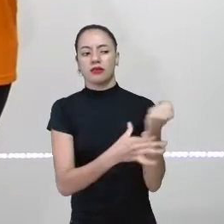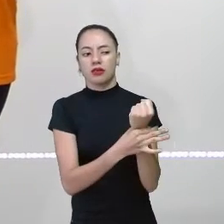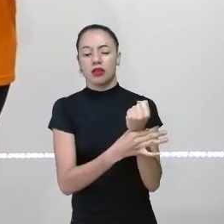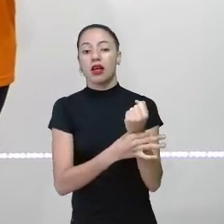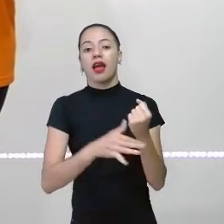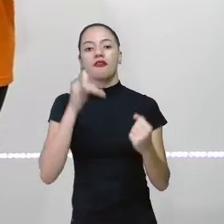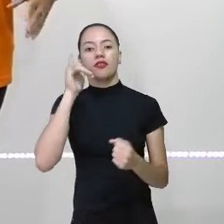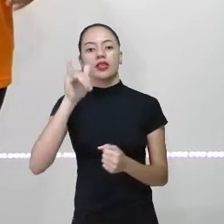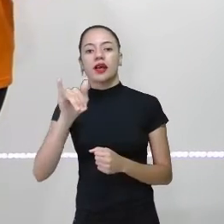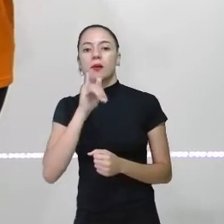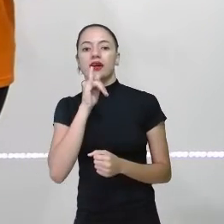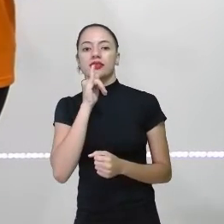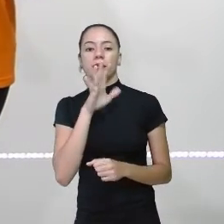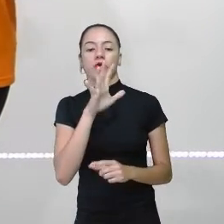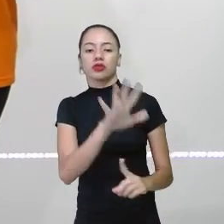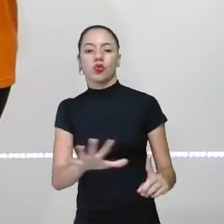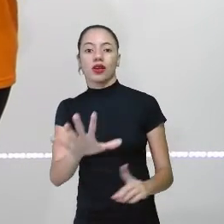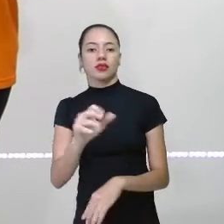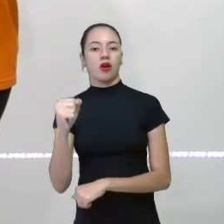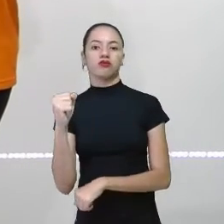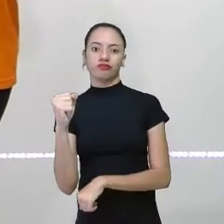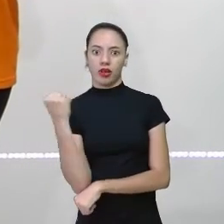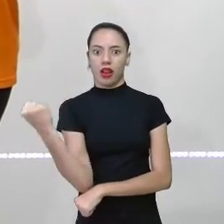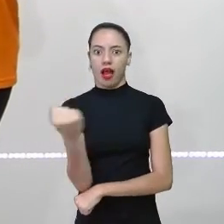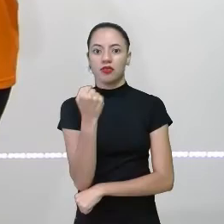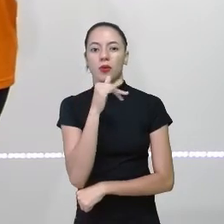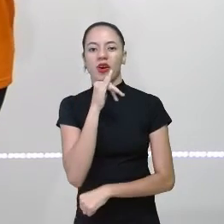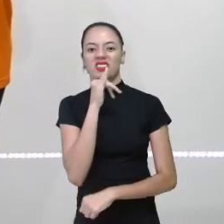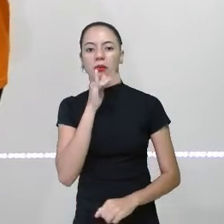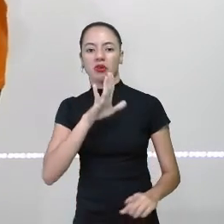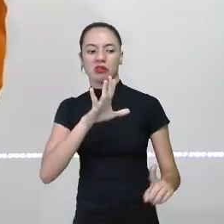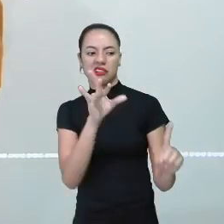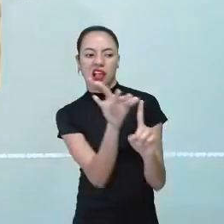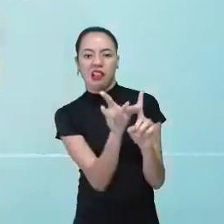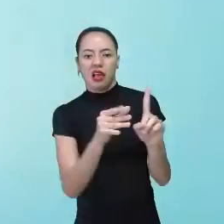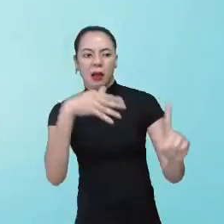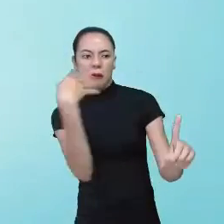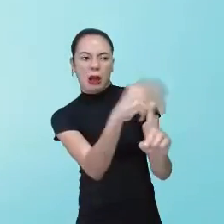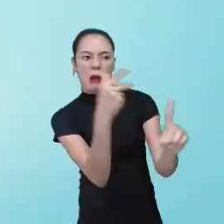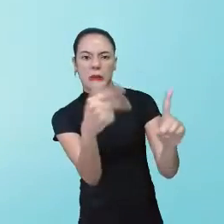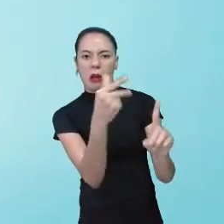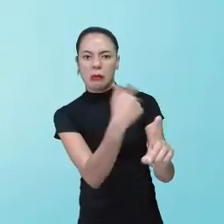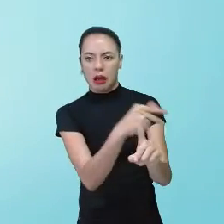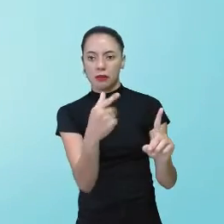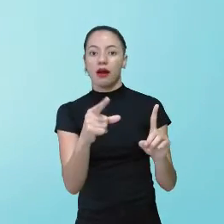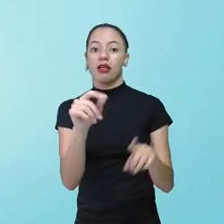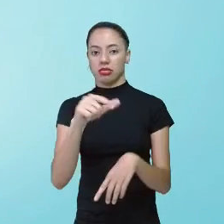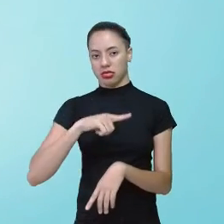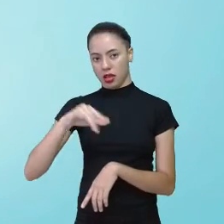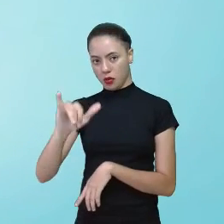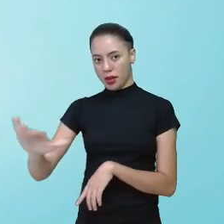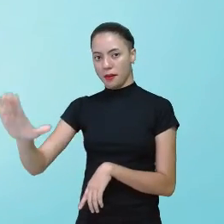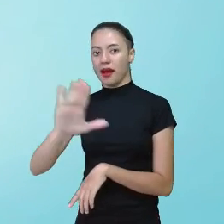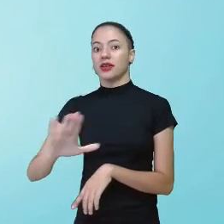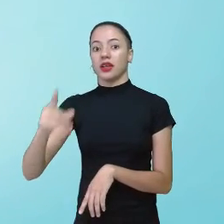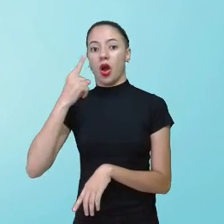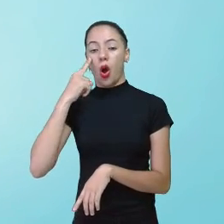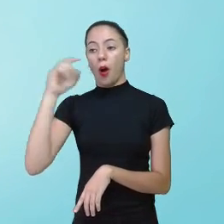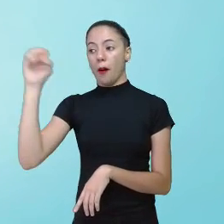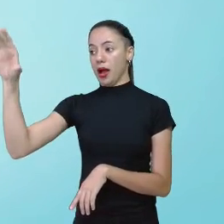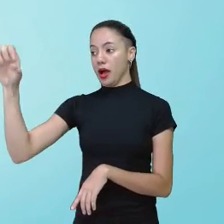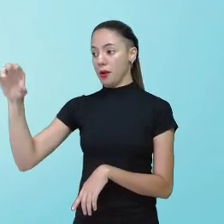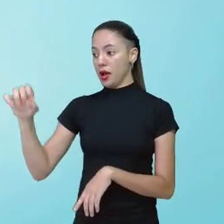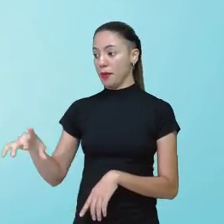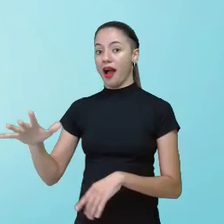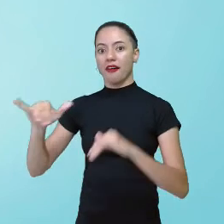mais sério, como um abuso físico. Então a gente vai trazer aqui, ó, umas imagens falando sobre isso. Esse semáforo do toque. E